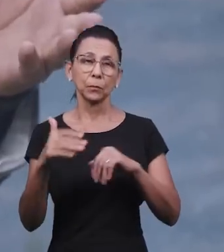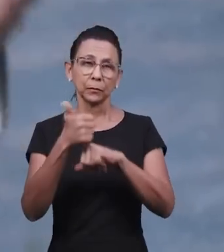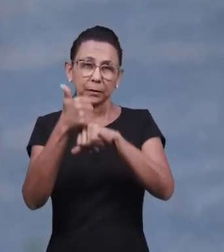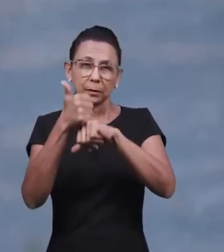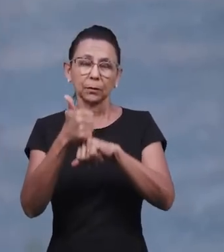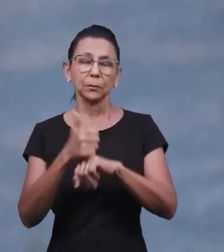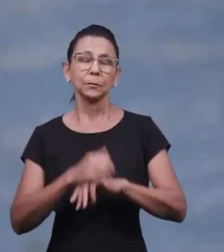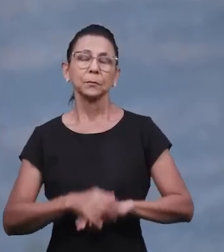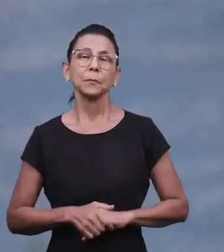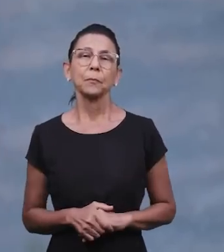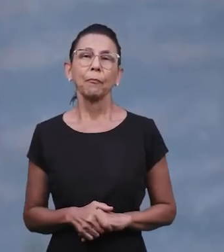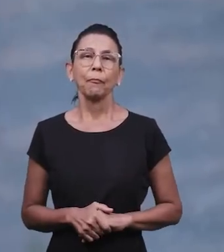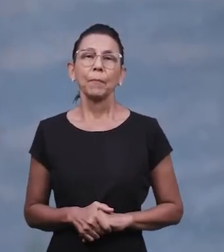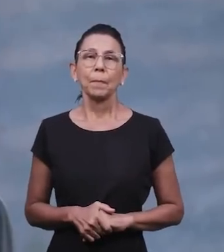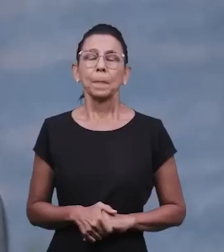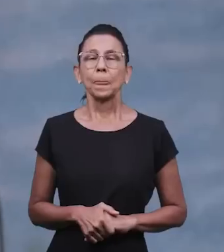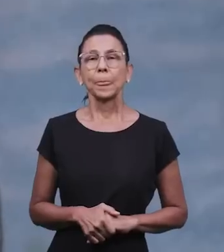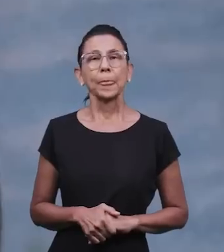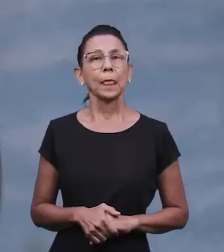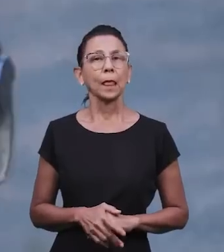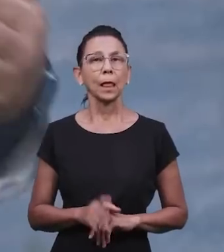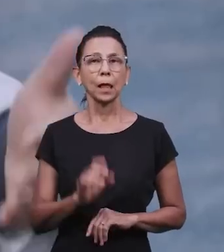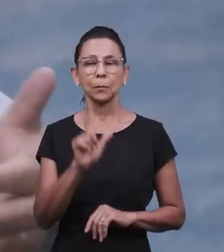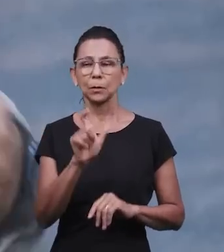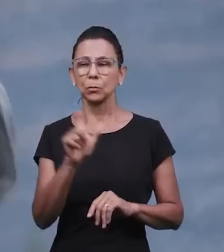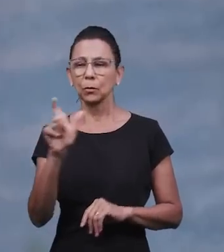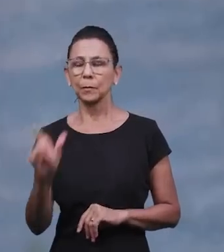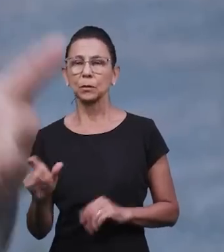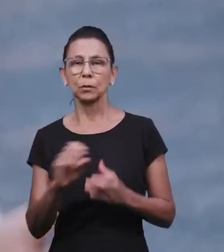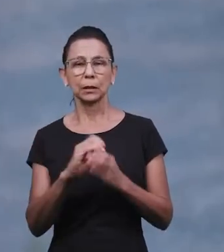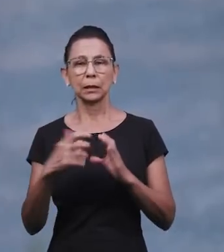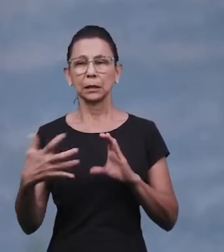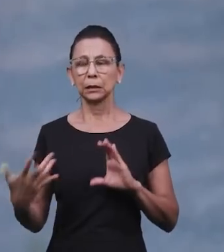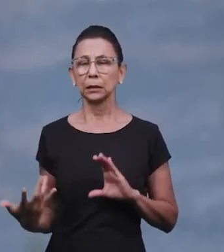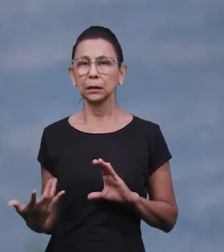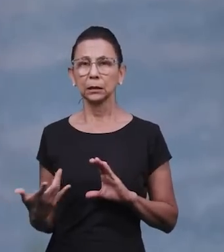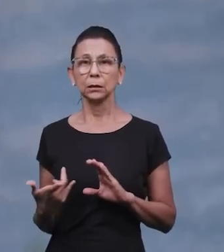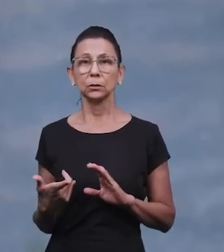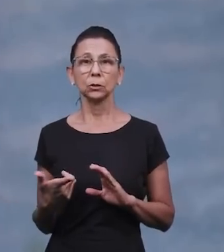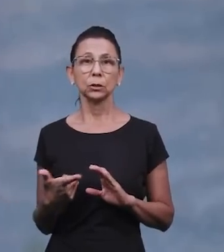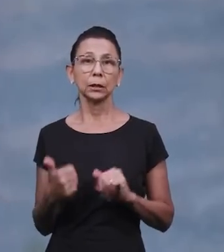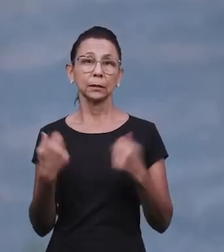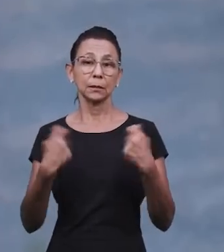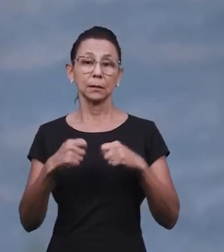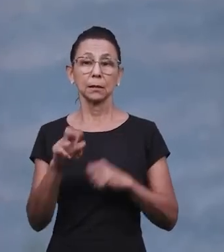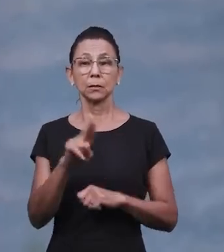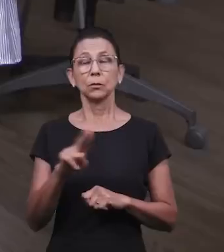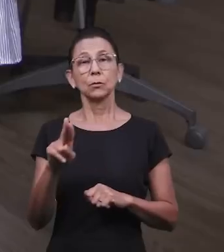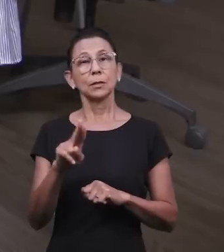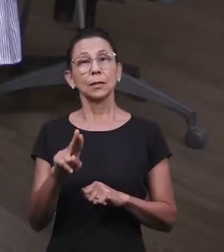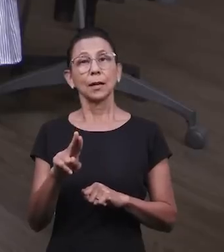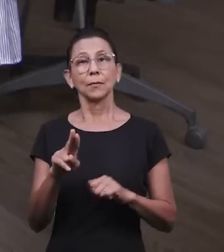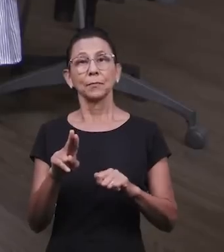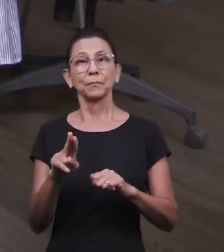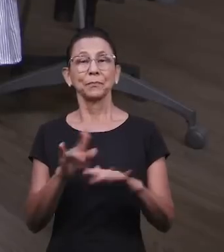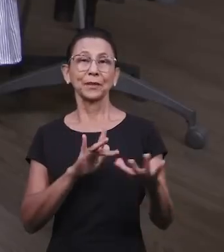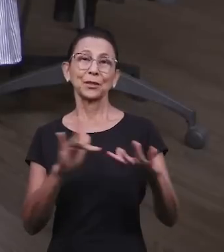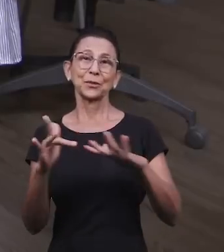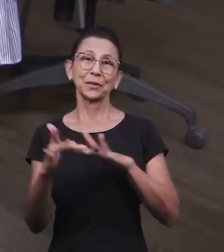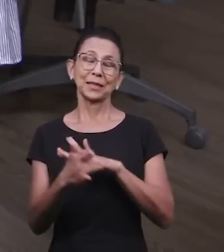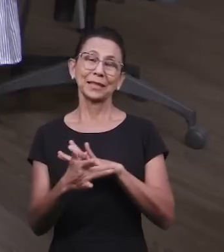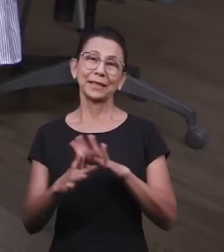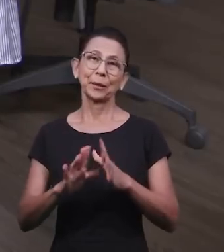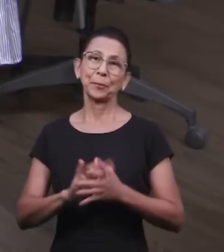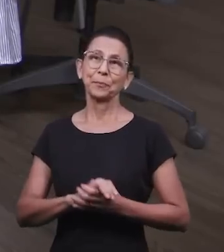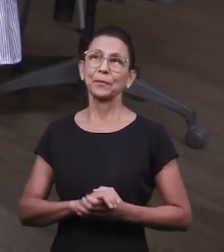existe um uso para cada pessoa. Cada pessoa tem a sua característica, a sua forma de usar as redes sociais. A pergunta da Andréia é assim, cada um está pelo menos em